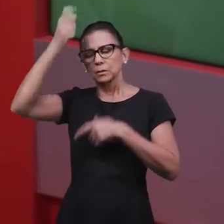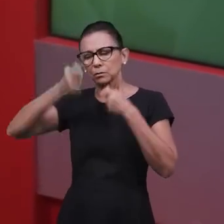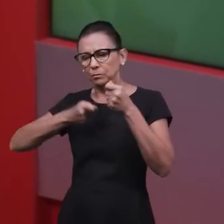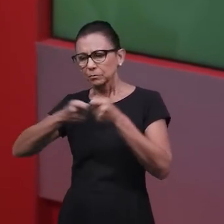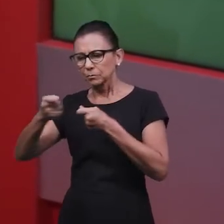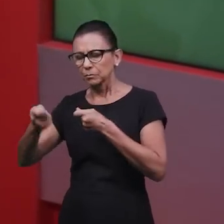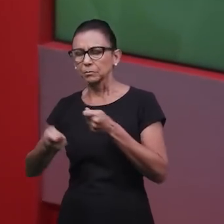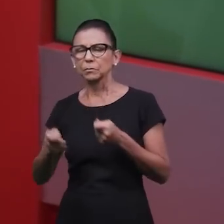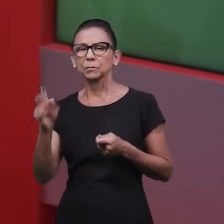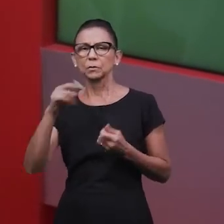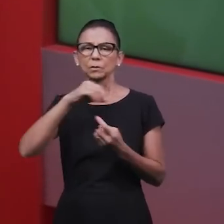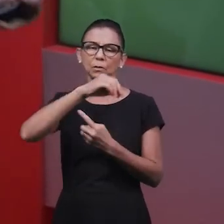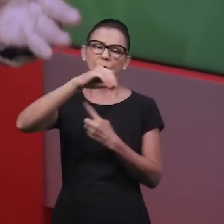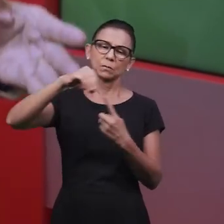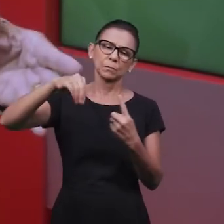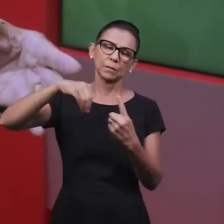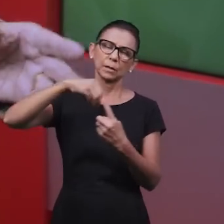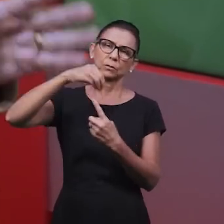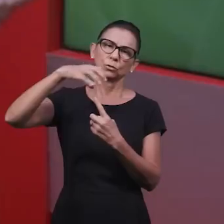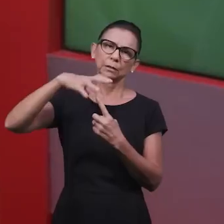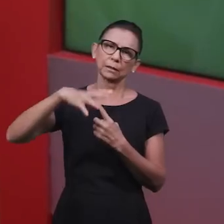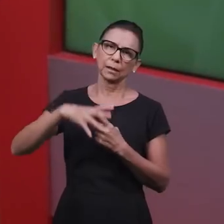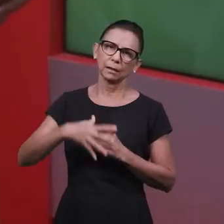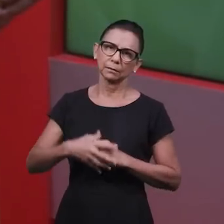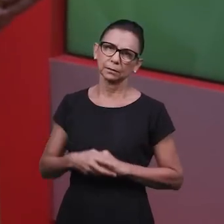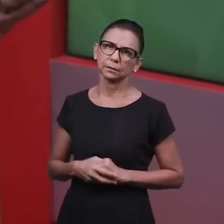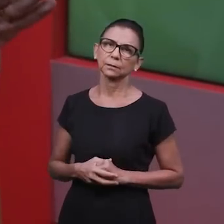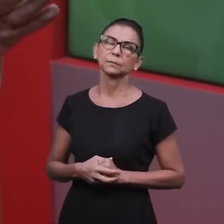da graça, as armas celestiais.